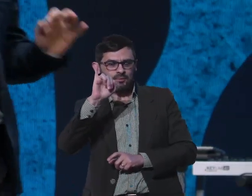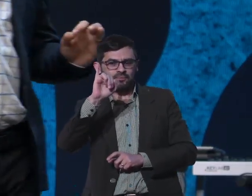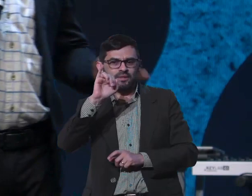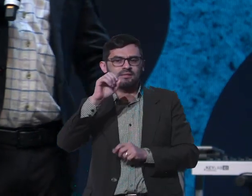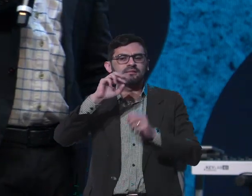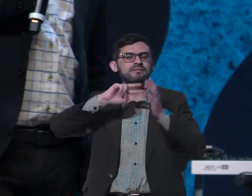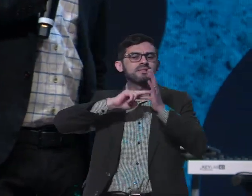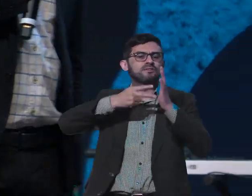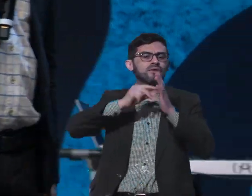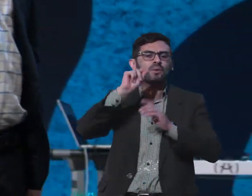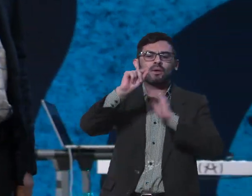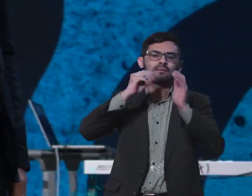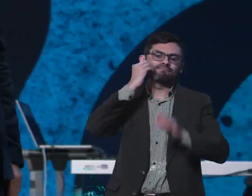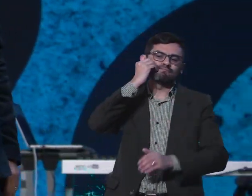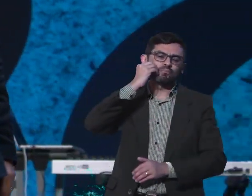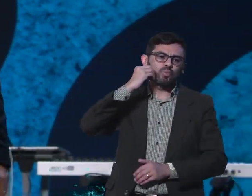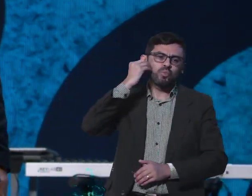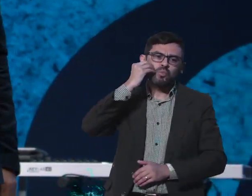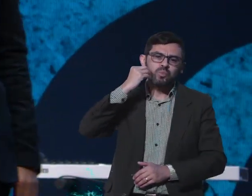experiência.